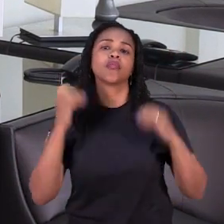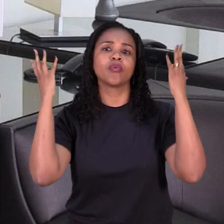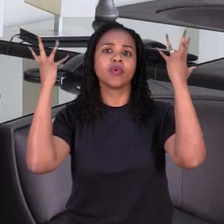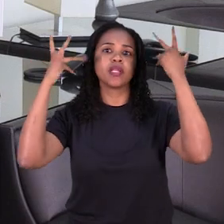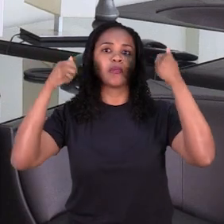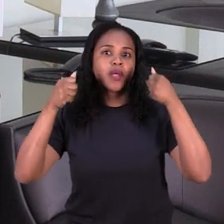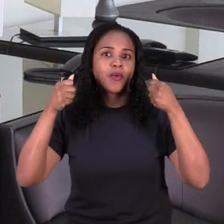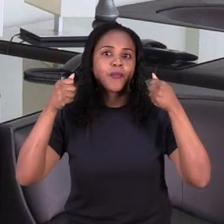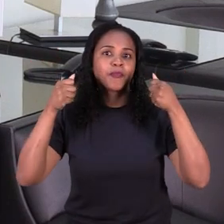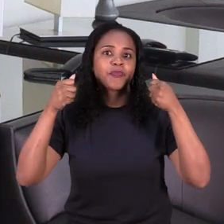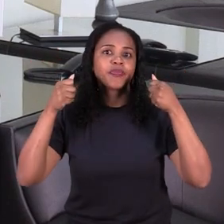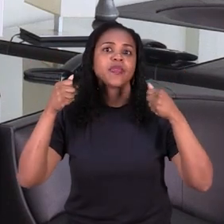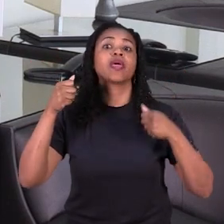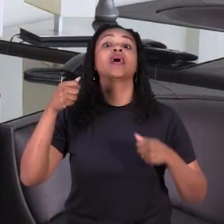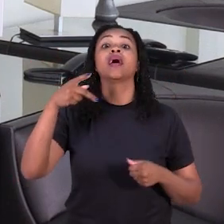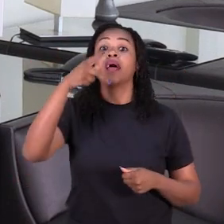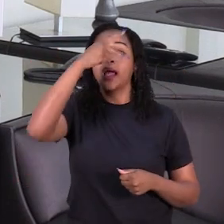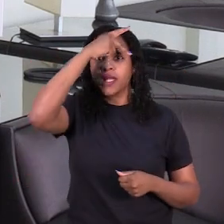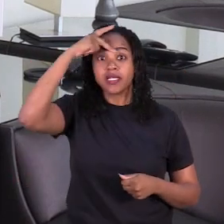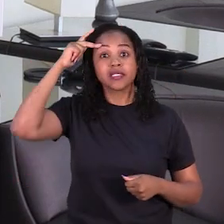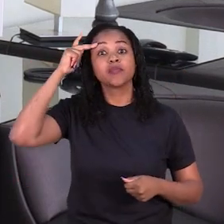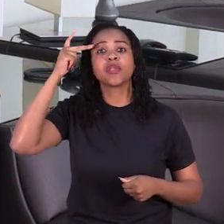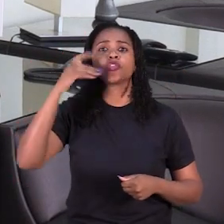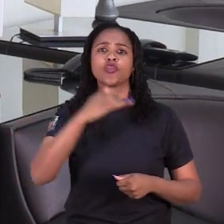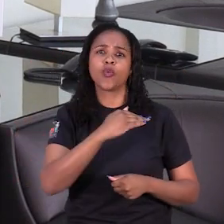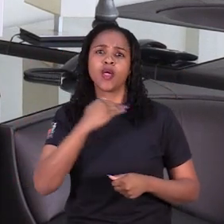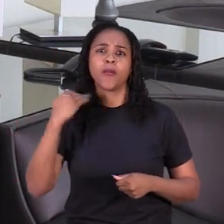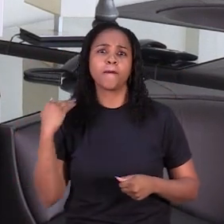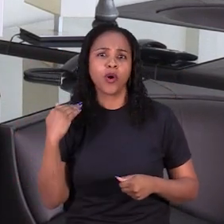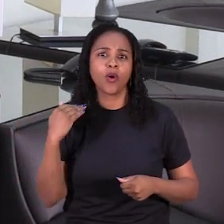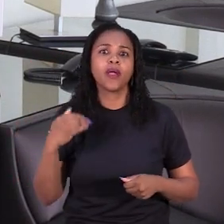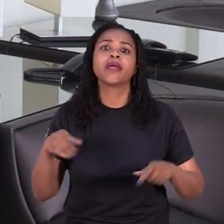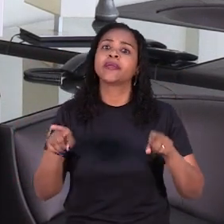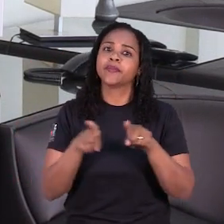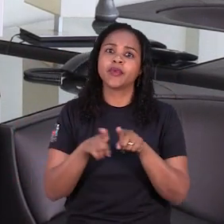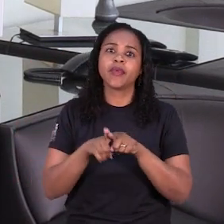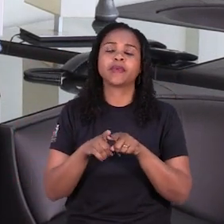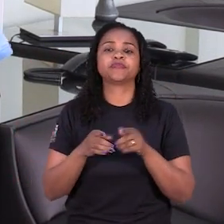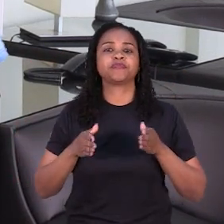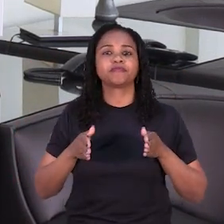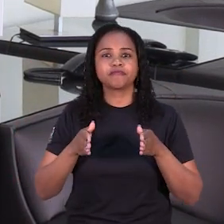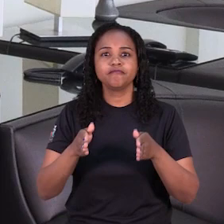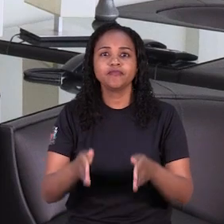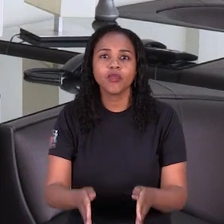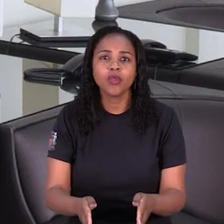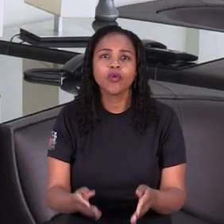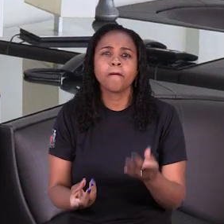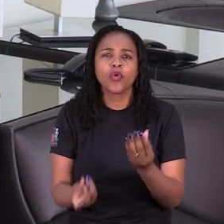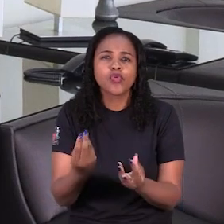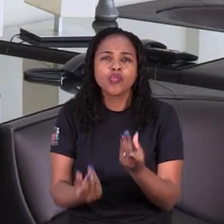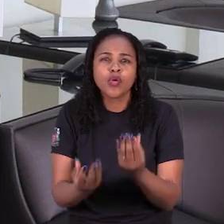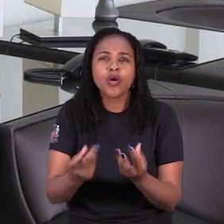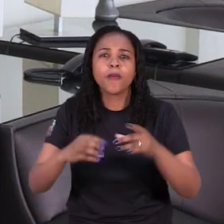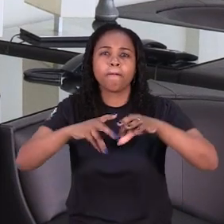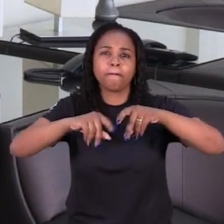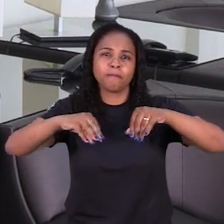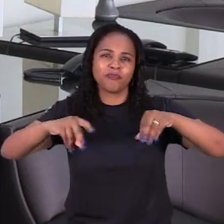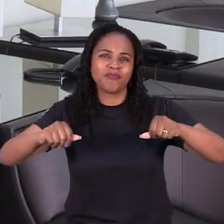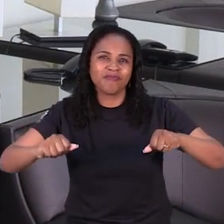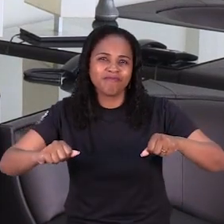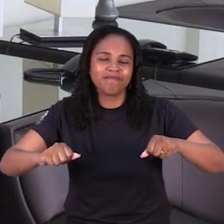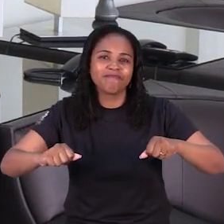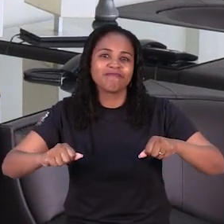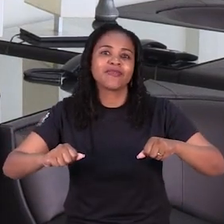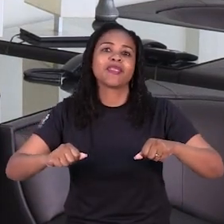uma, fugindo um pouquinho da causa animal, né, que é uma coisa que a gente necessita em Jundiaí. Só que não depende do vereador, a gente pede